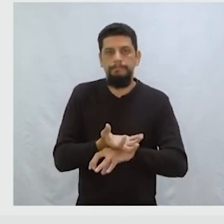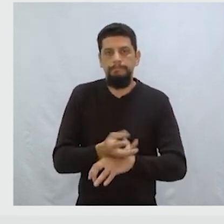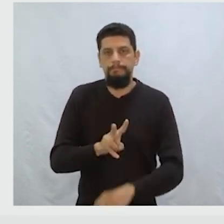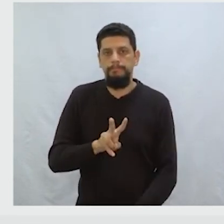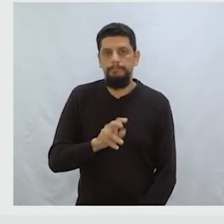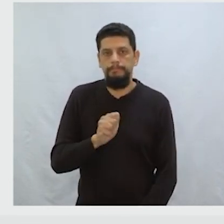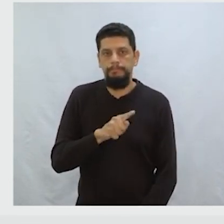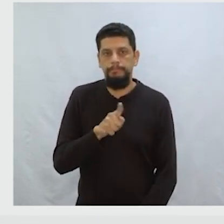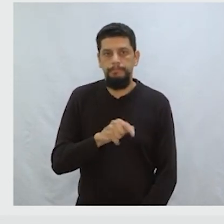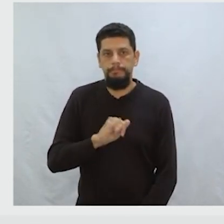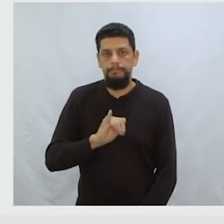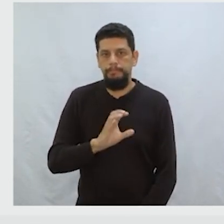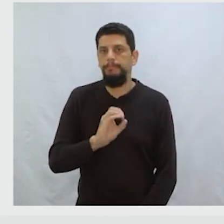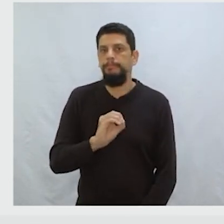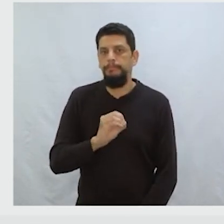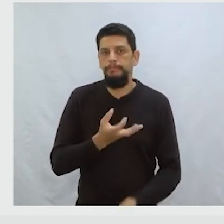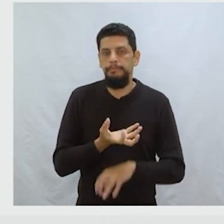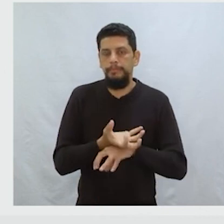Vazio!